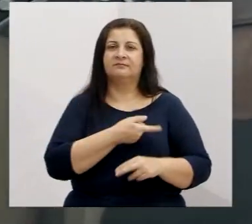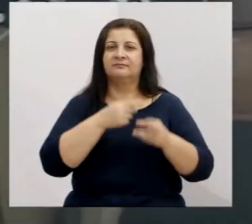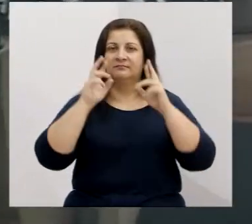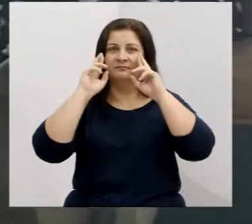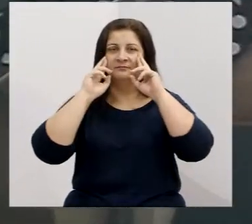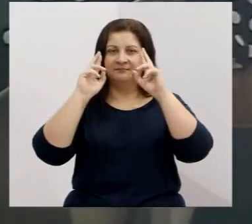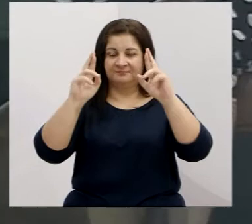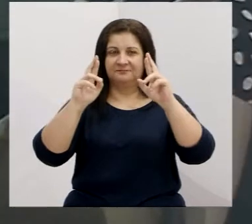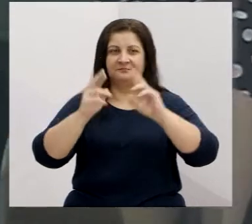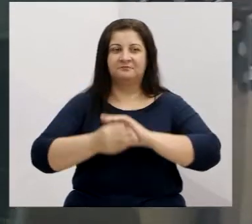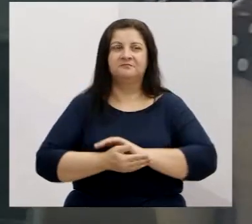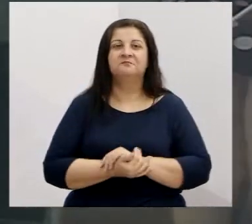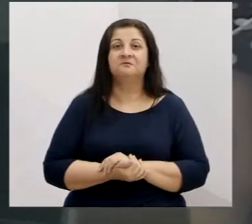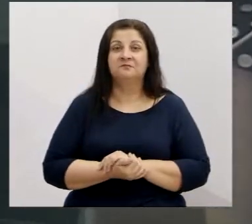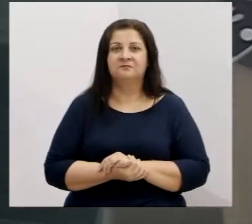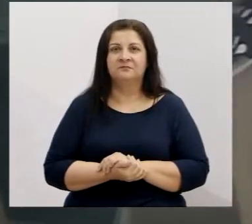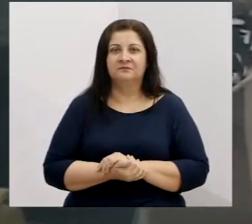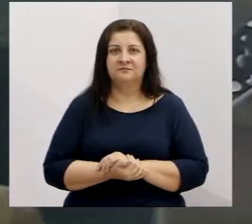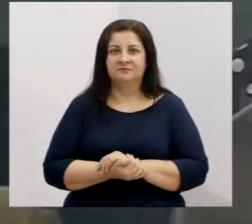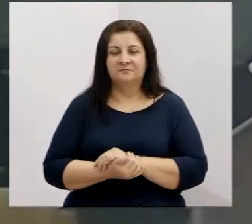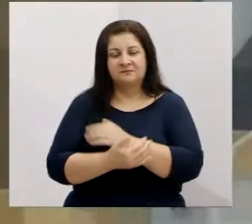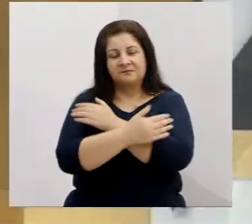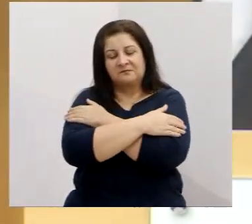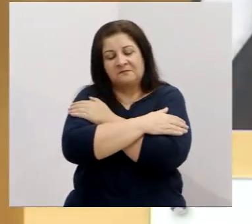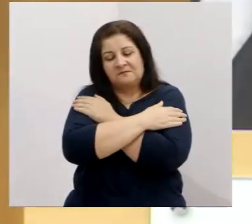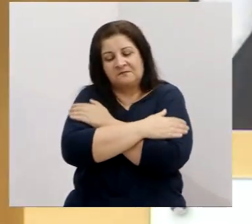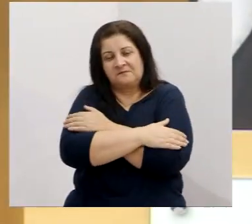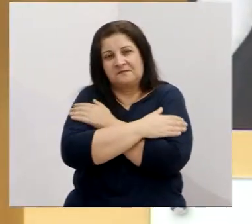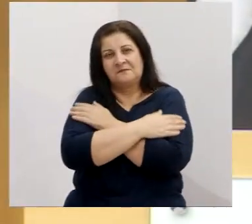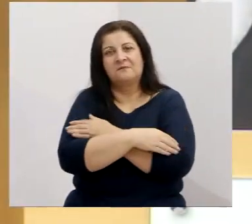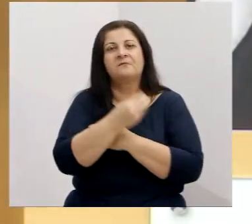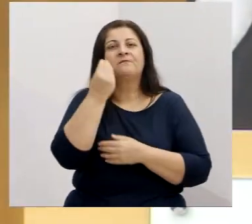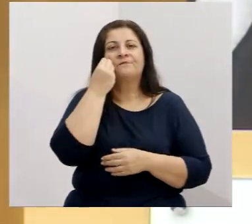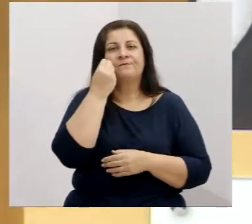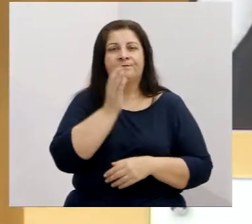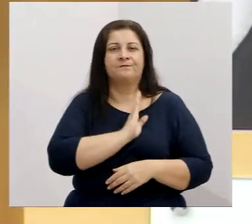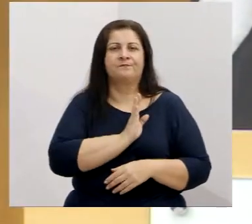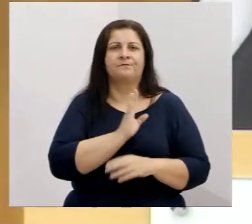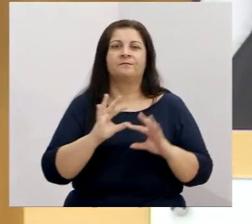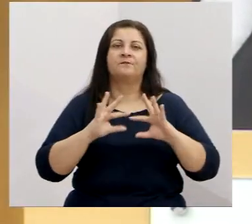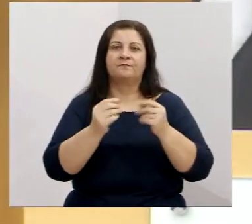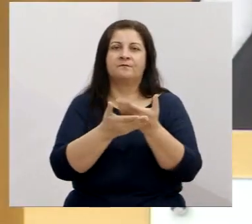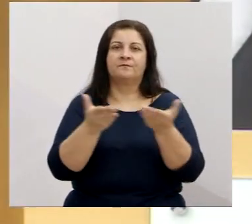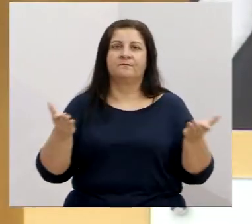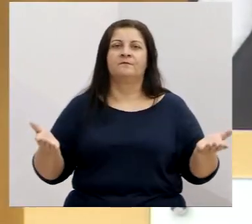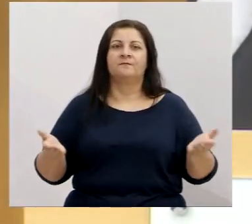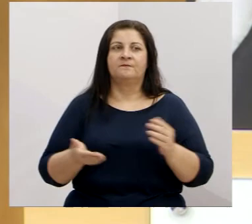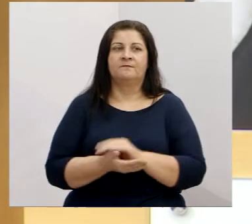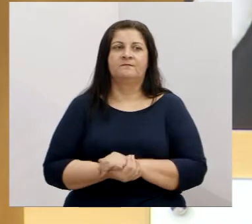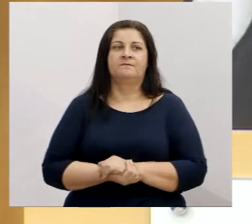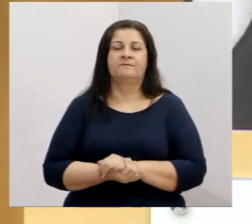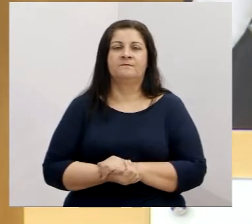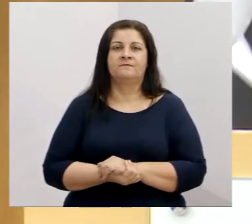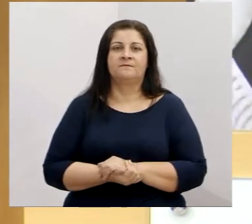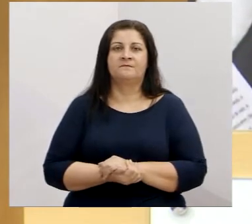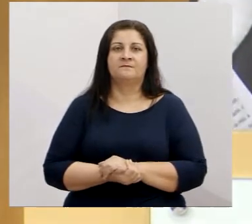respeito de todos então eu deixo aqui um abraço caloroso e um beijo também no coração de todos vocês